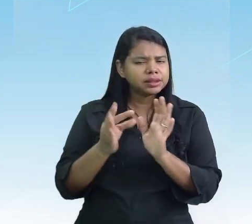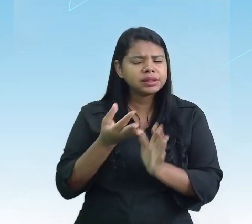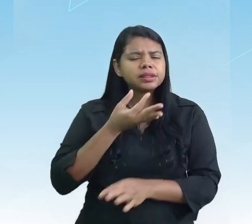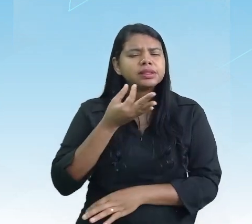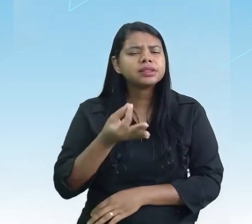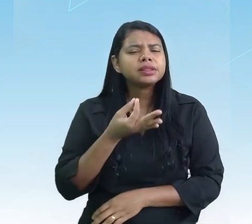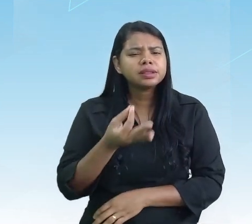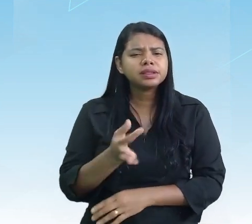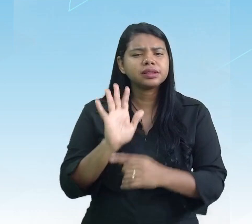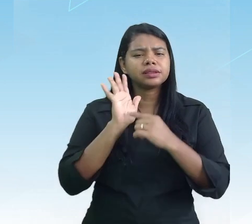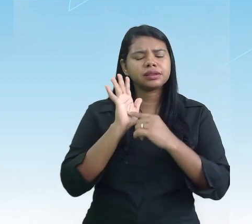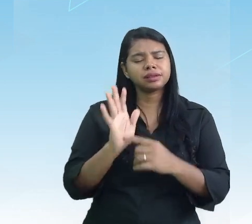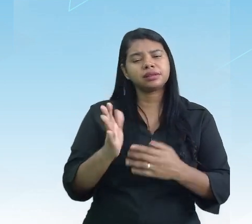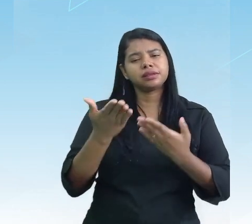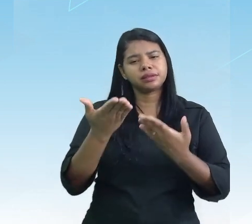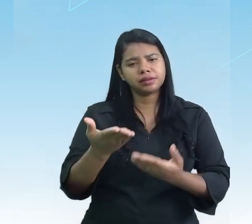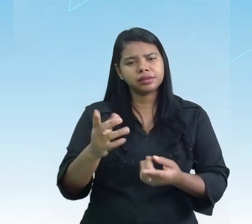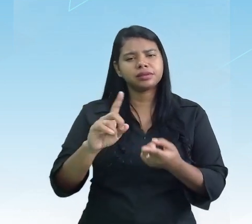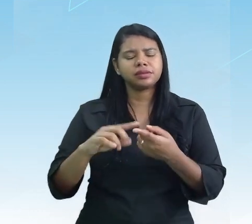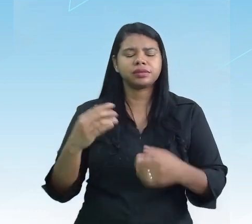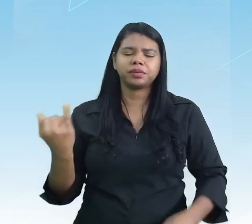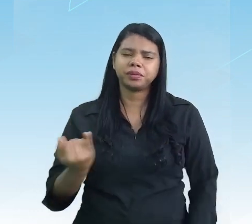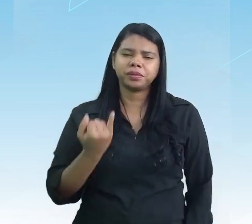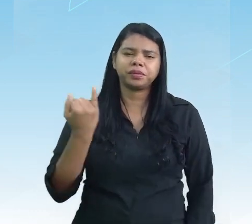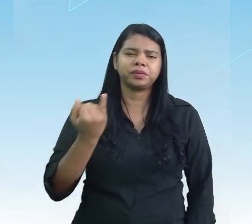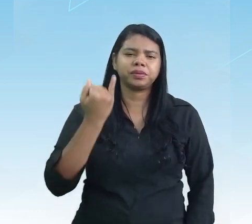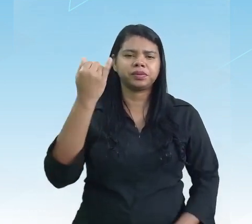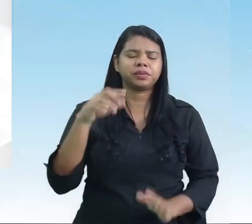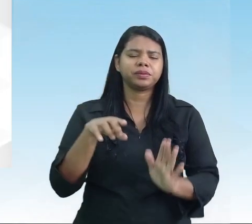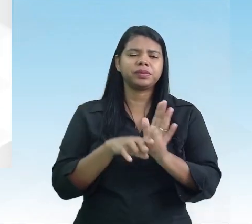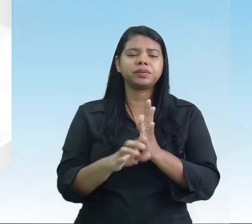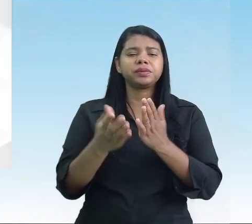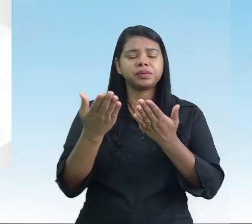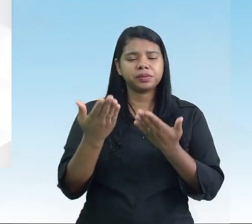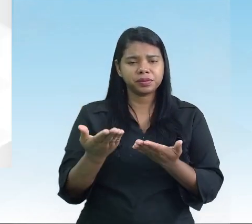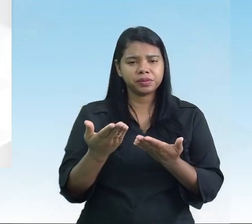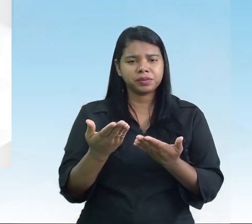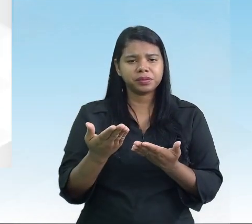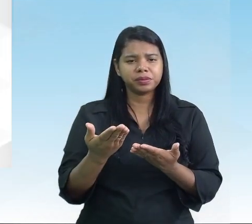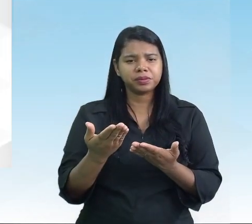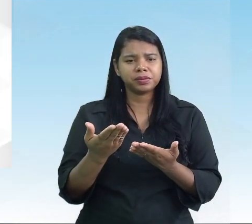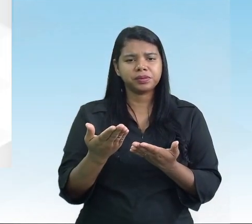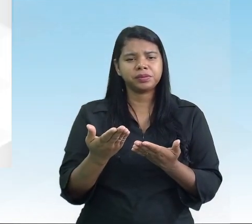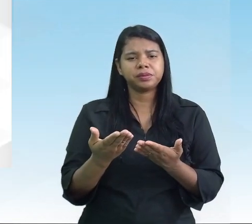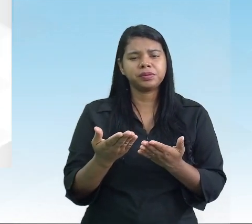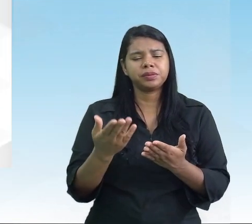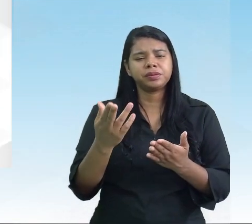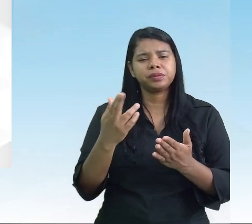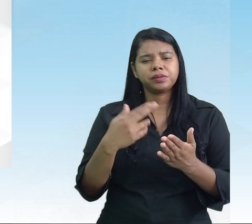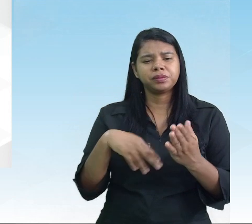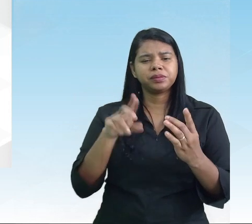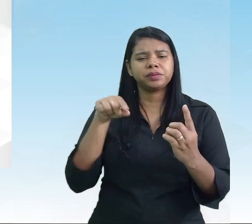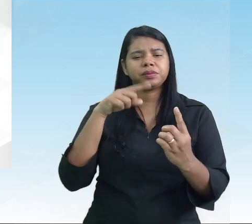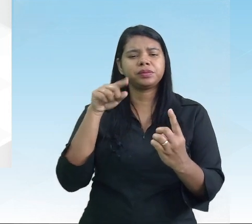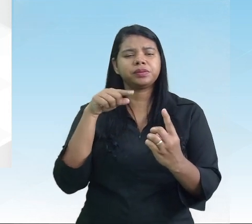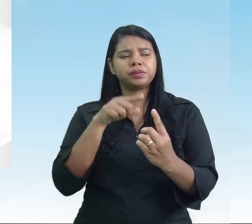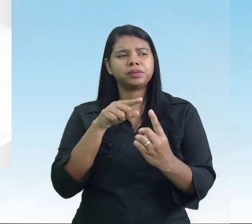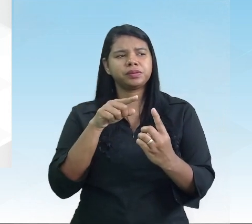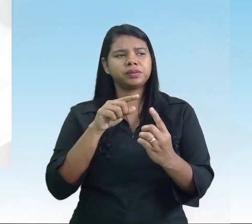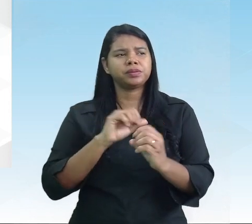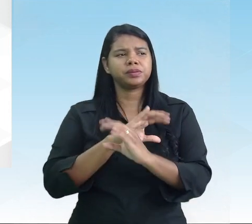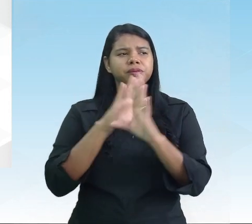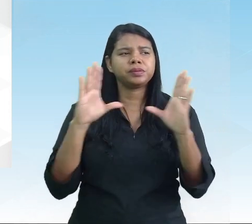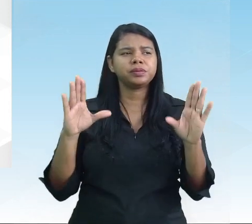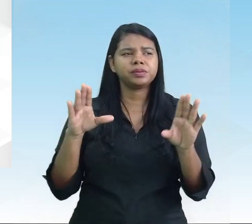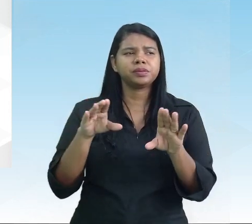aqui eu trago para vocês uma questão bem importante. Você tem que redigir de forma objetiva,